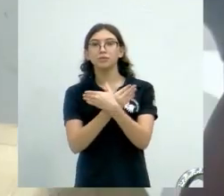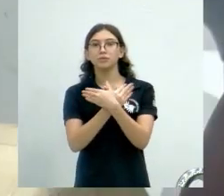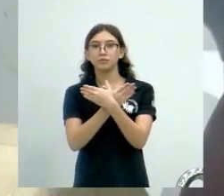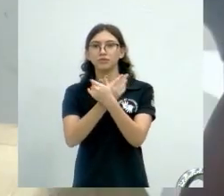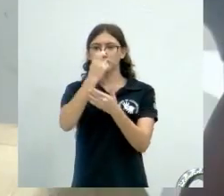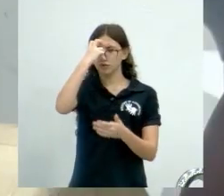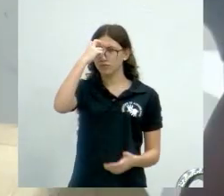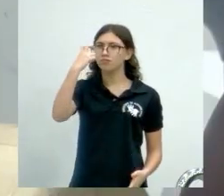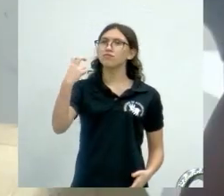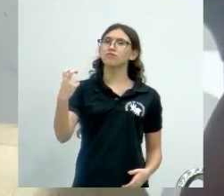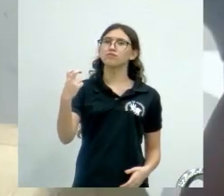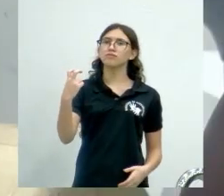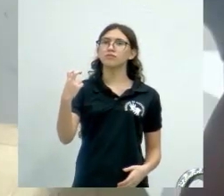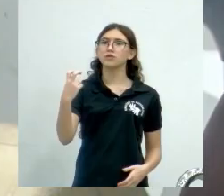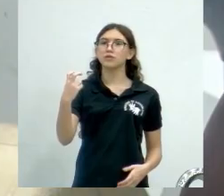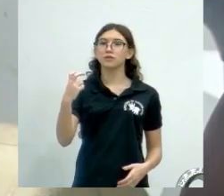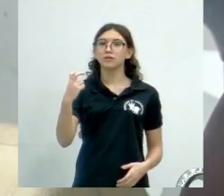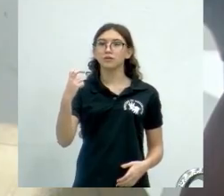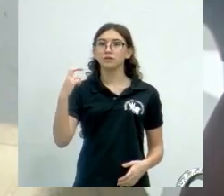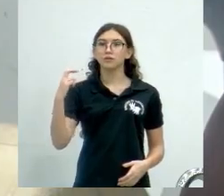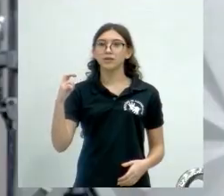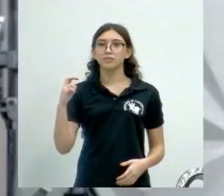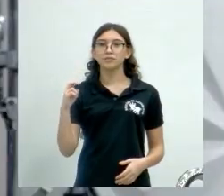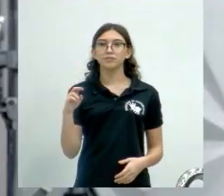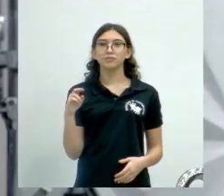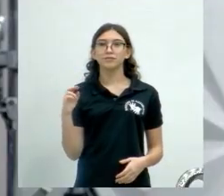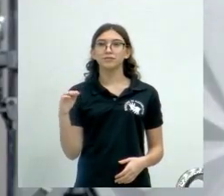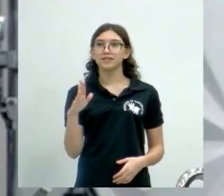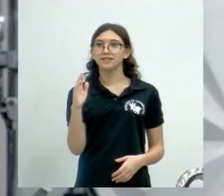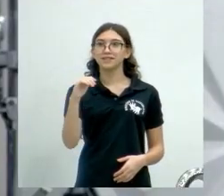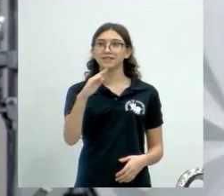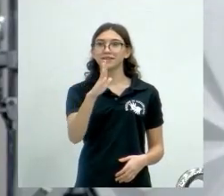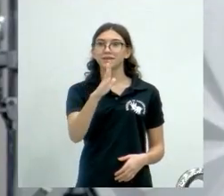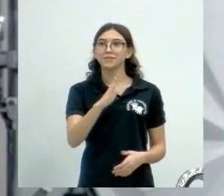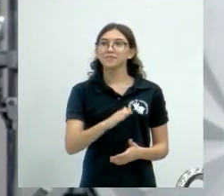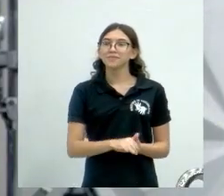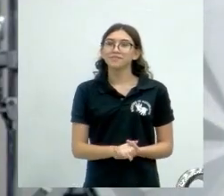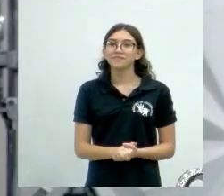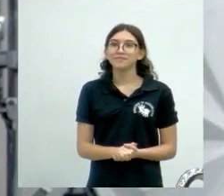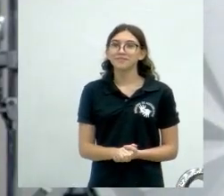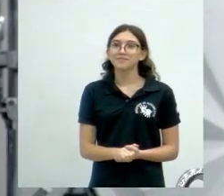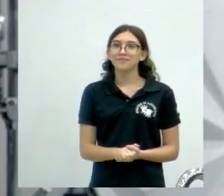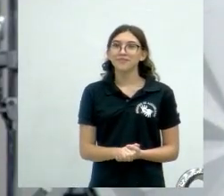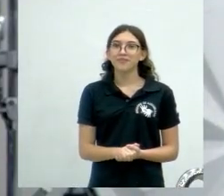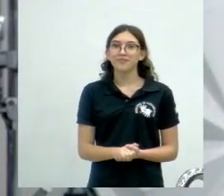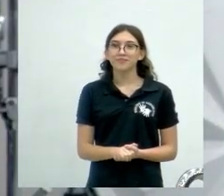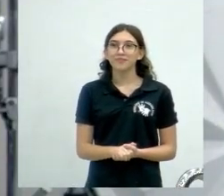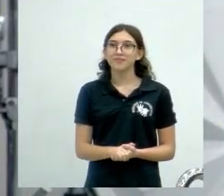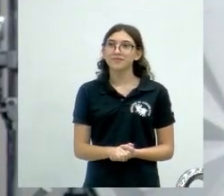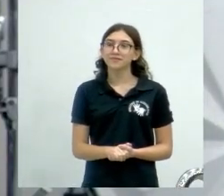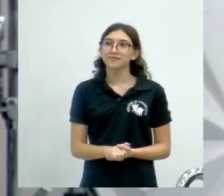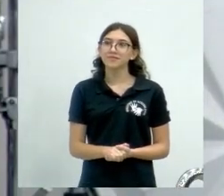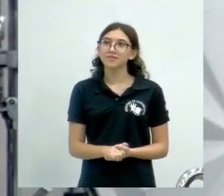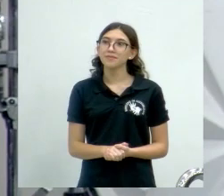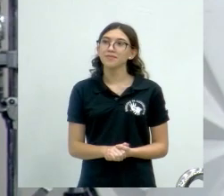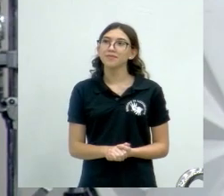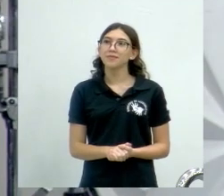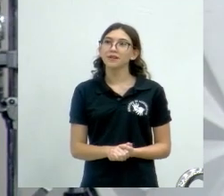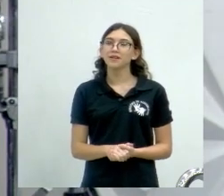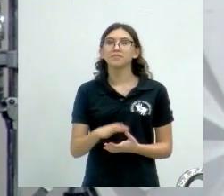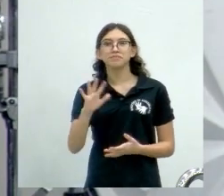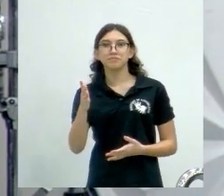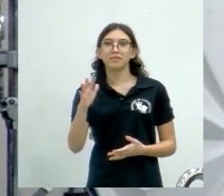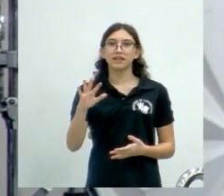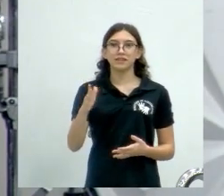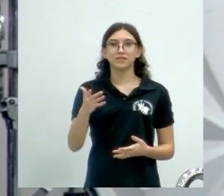como a serpente. Na verdade, ele não usou essa expressão, porque essa expressão é hebraica e no Novo Testamento está no grego. Mas é mais ou